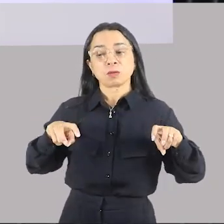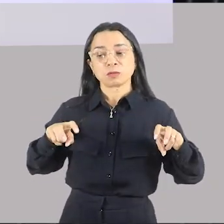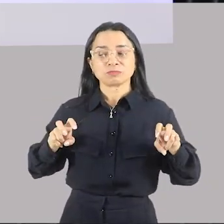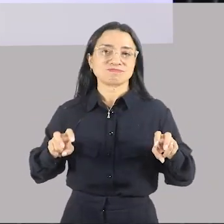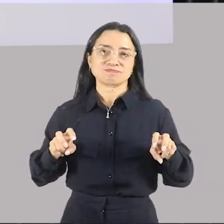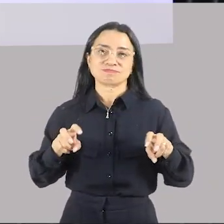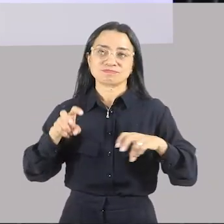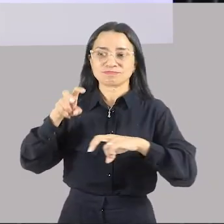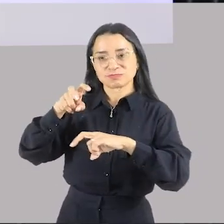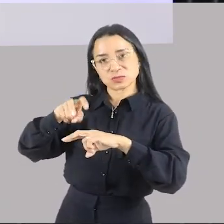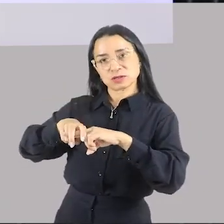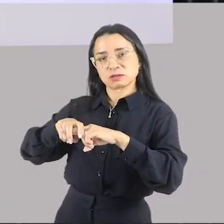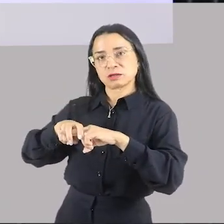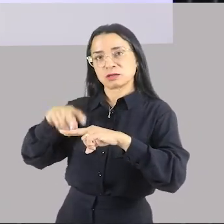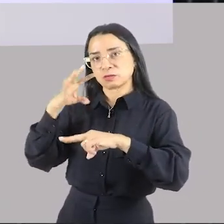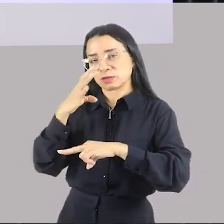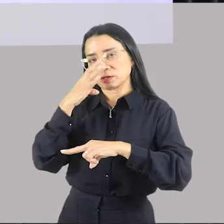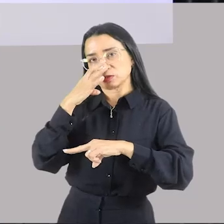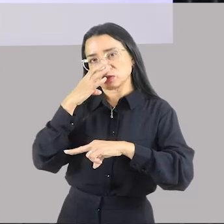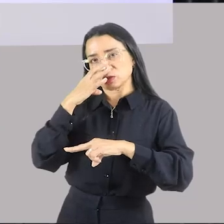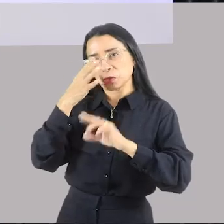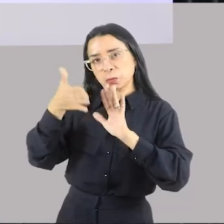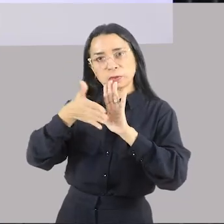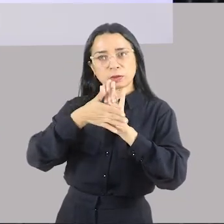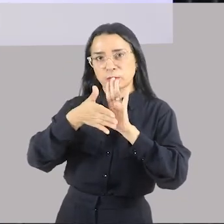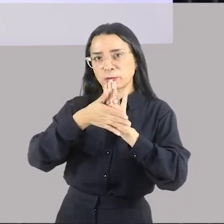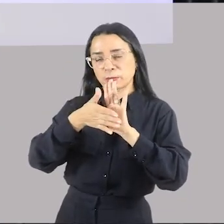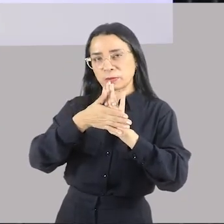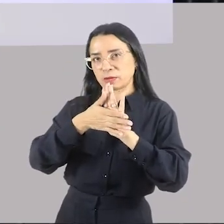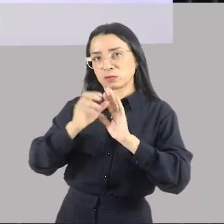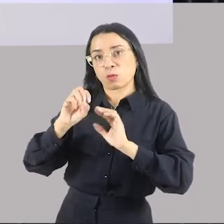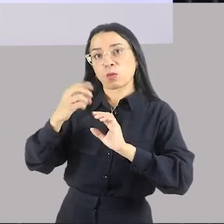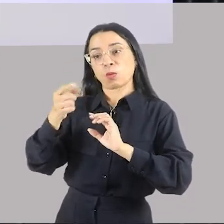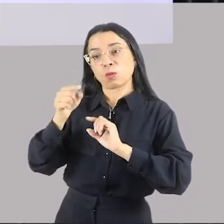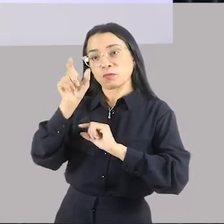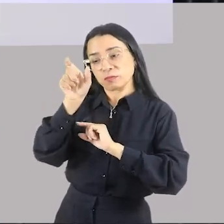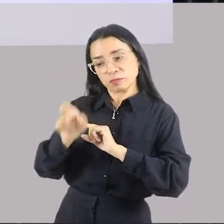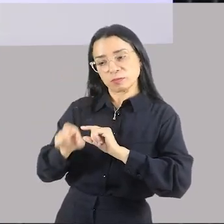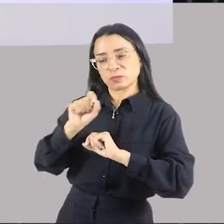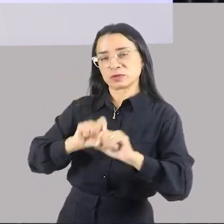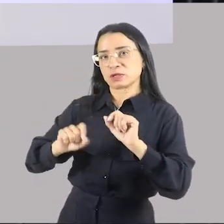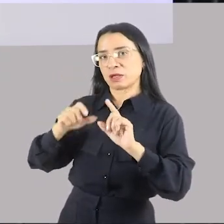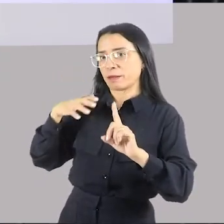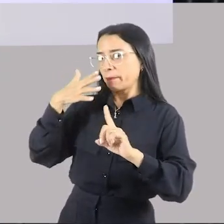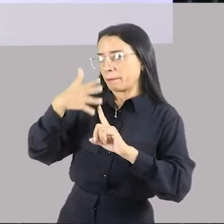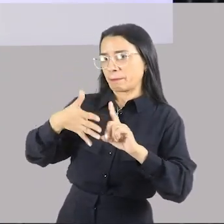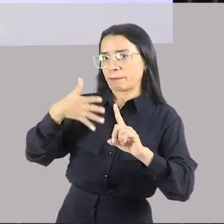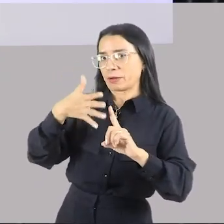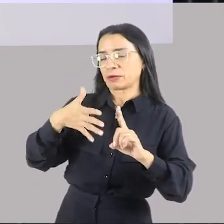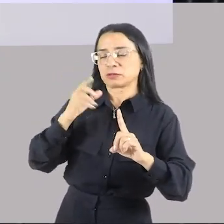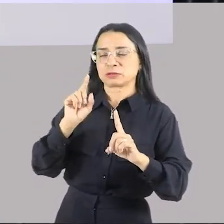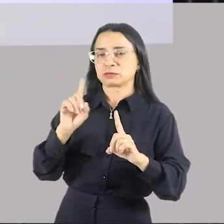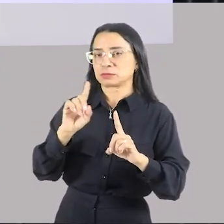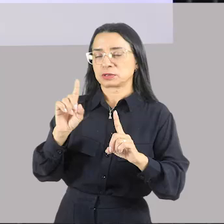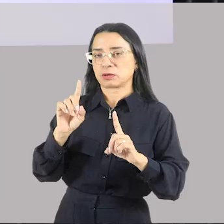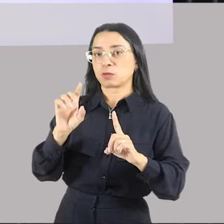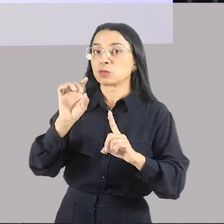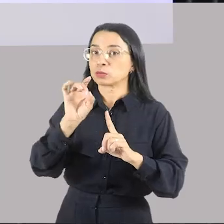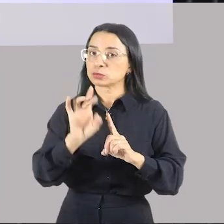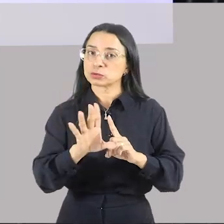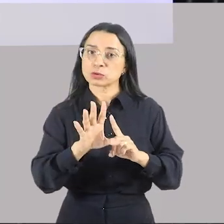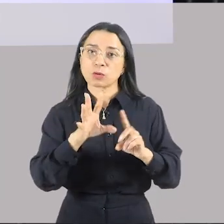não está propondo, você não está sendo ali o palestrante, você está apenas assistindo. Tá?